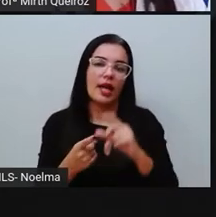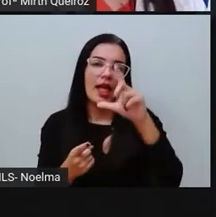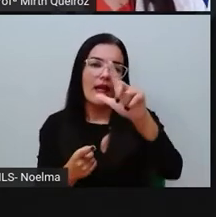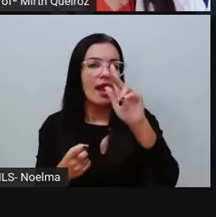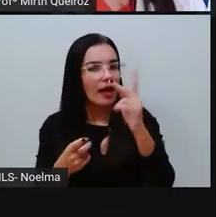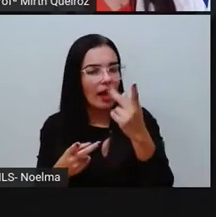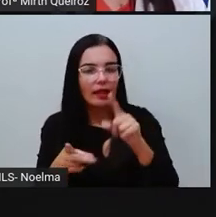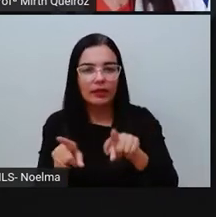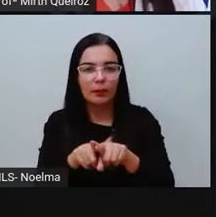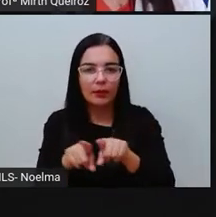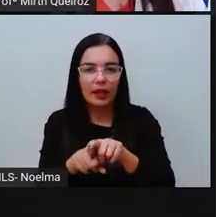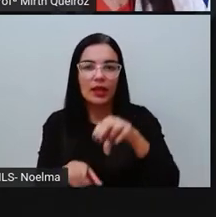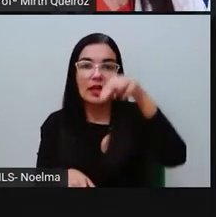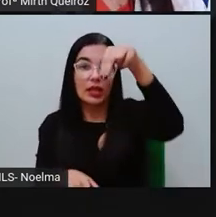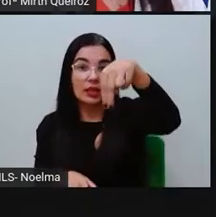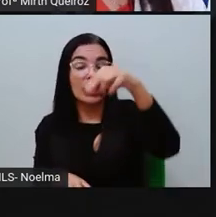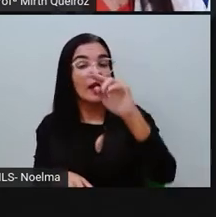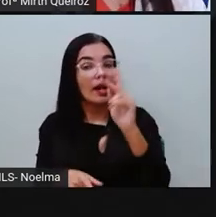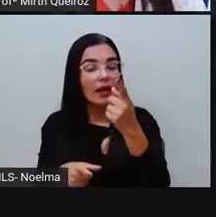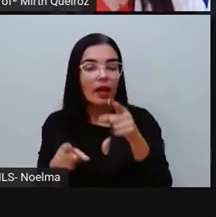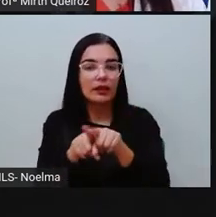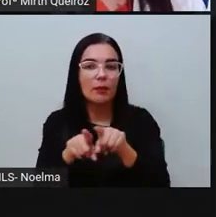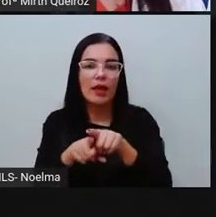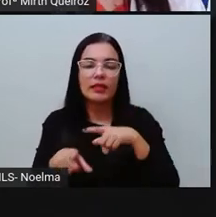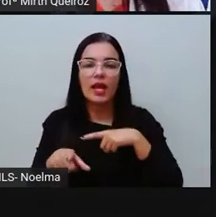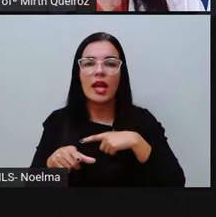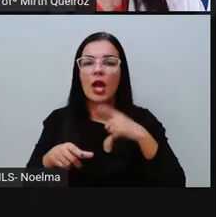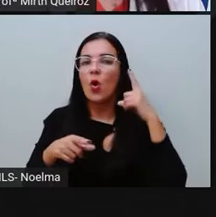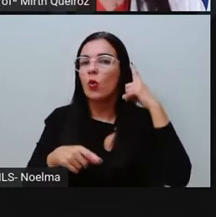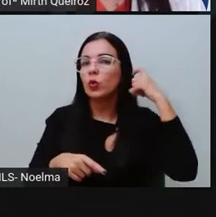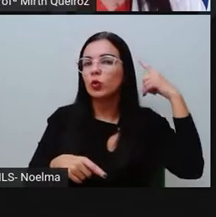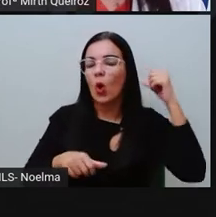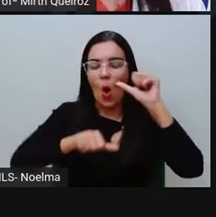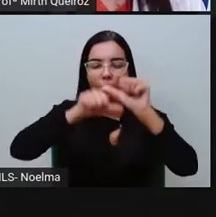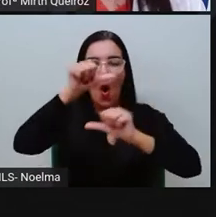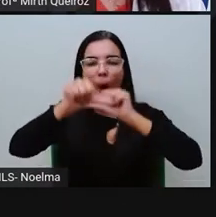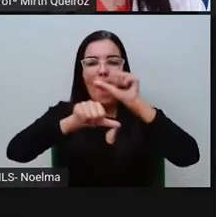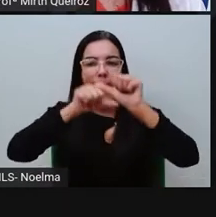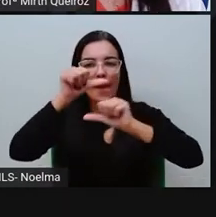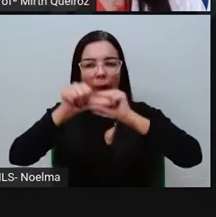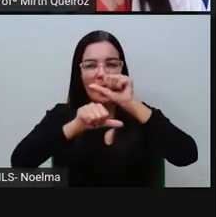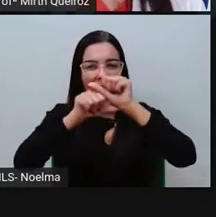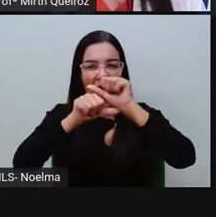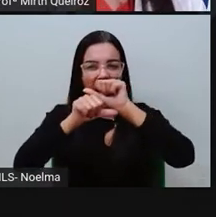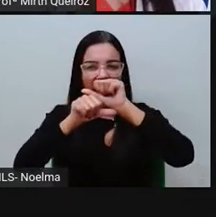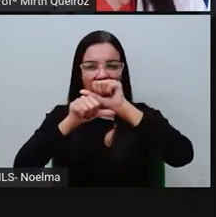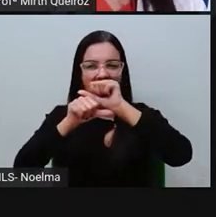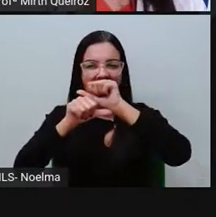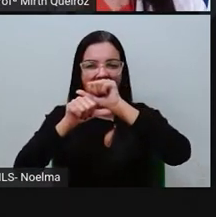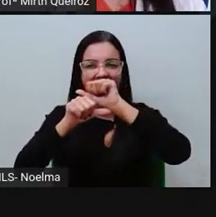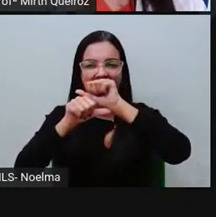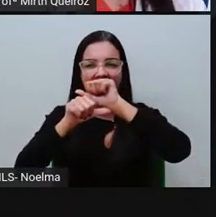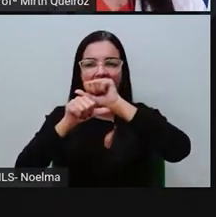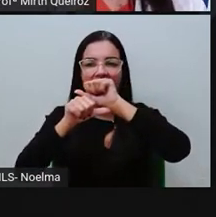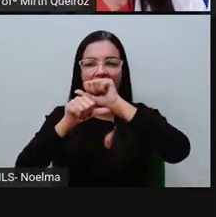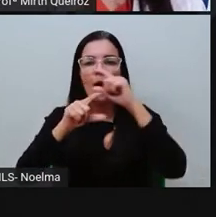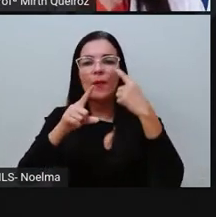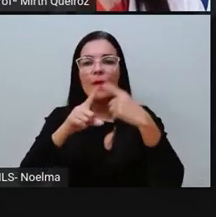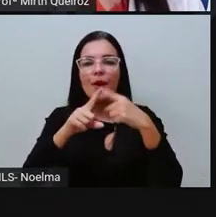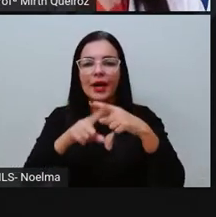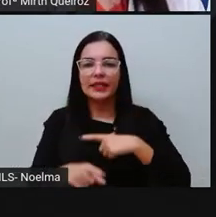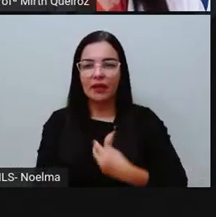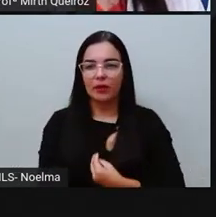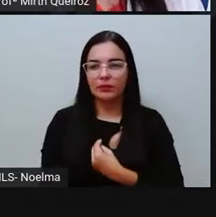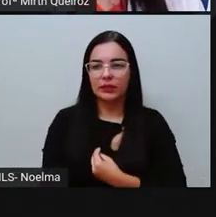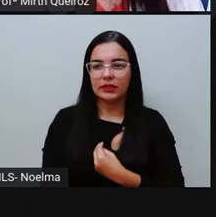Então, note aí que o som da letra C, o som da letra L e o som da letra N se modificou com a presença da